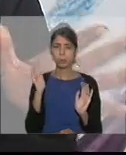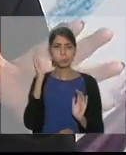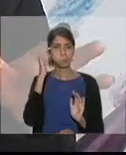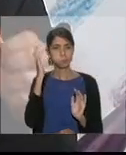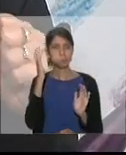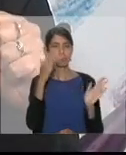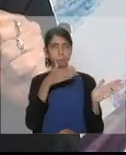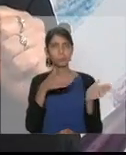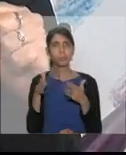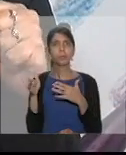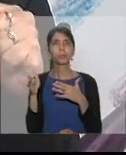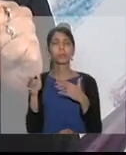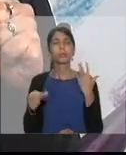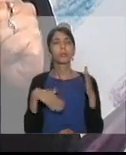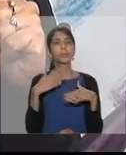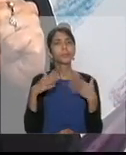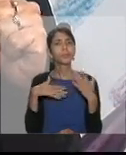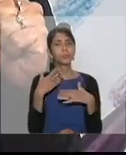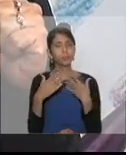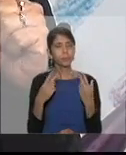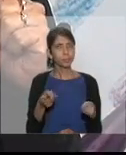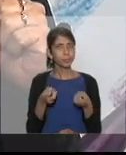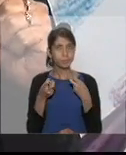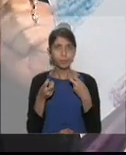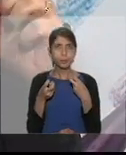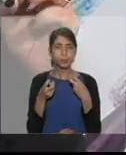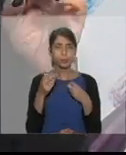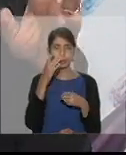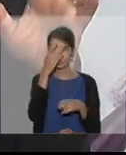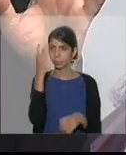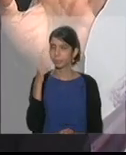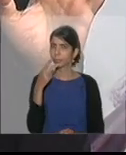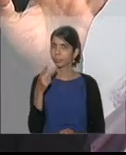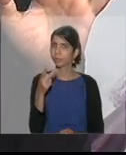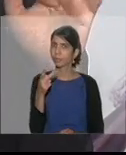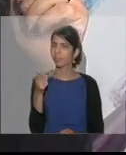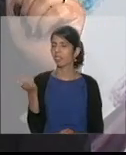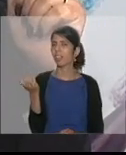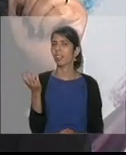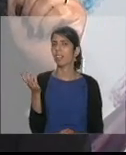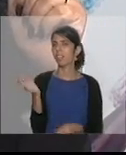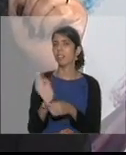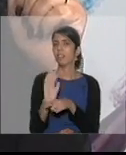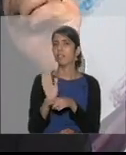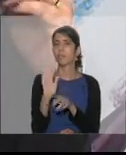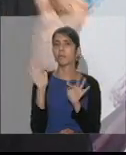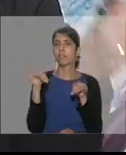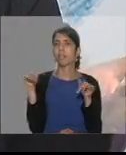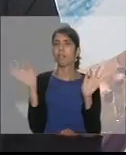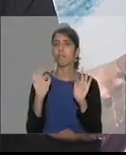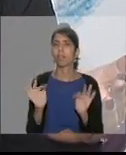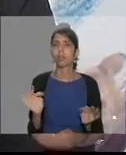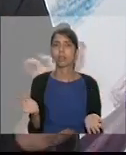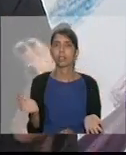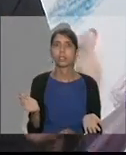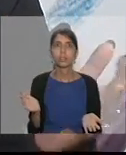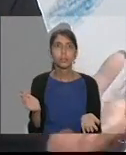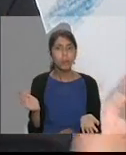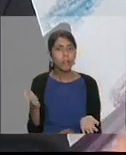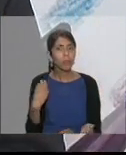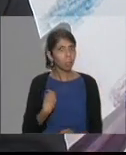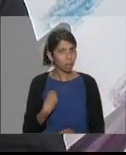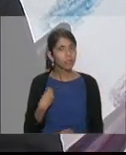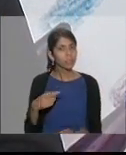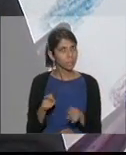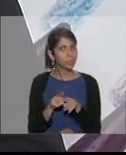filme cabeça. E aí eu comecei a reparar também que tem umas pessoas que falam assim, isso aí é filme hollywoodiano que acaba com o final feliz. Gente, mas a vida